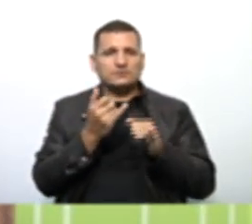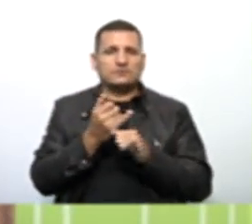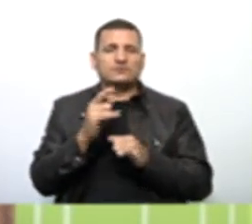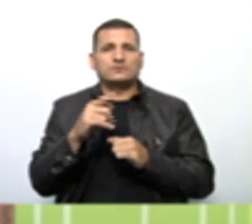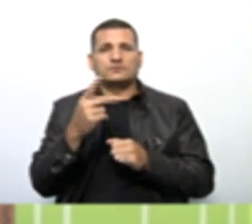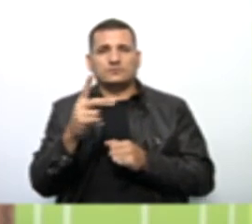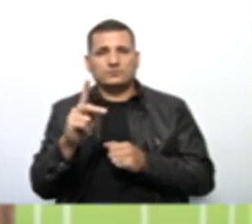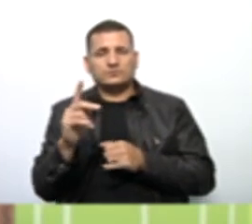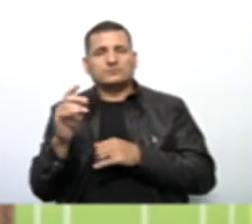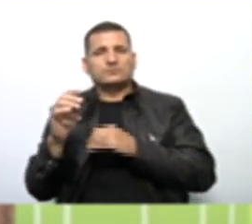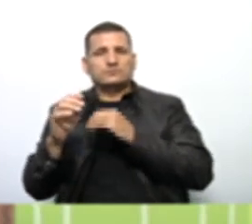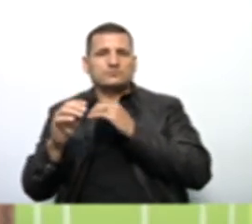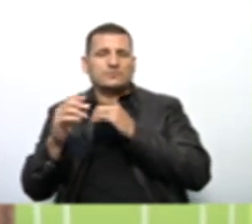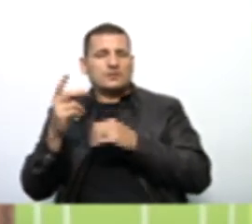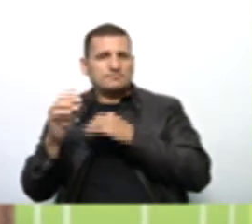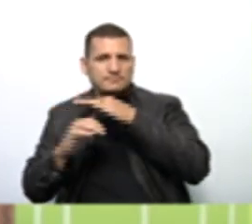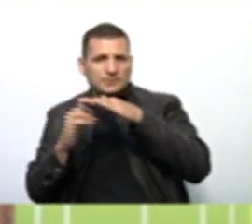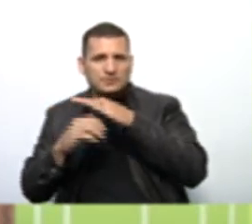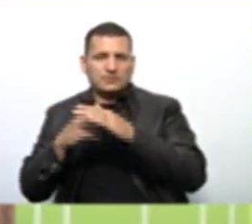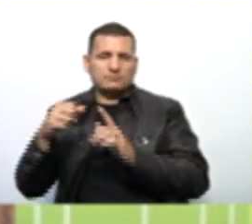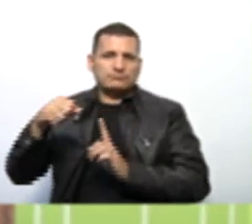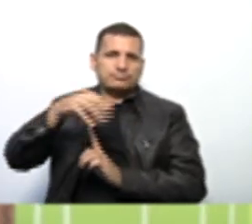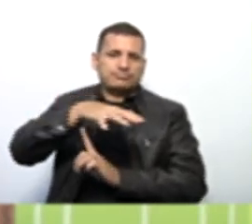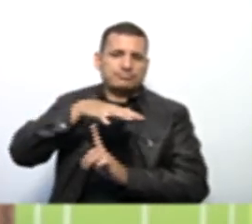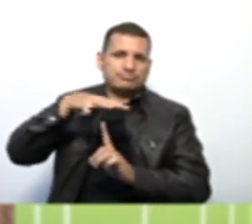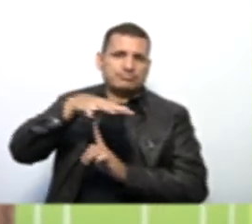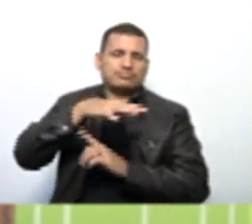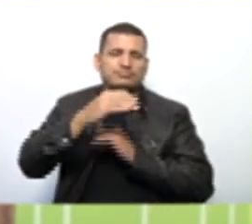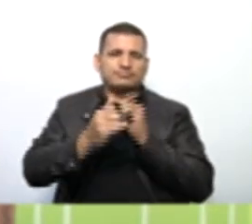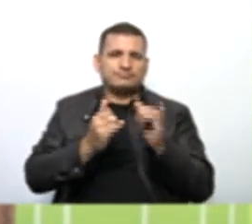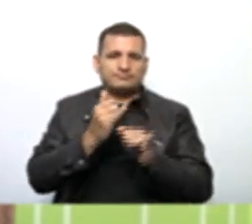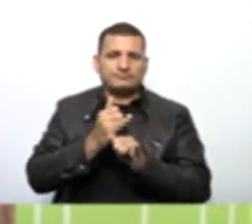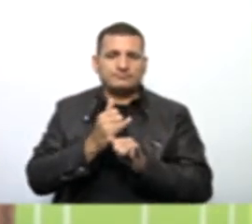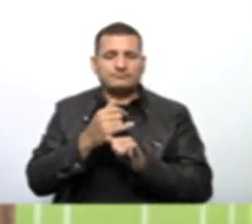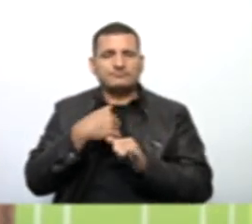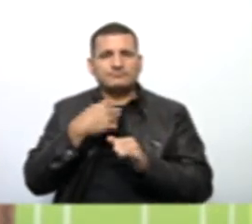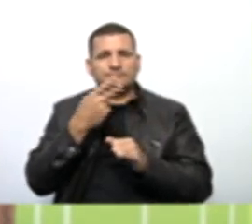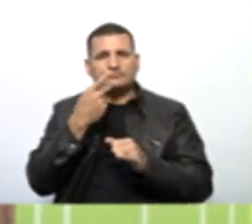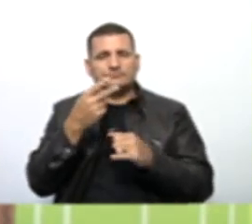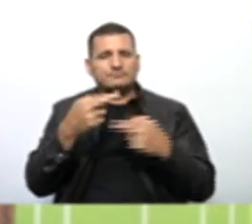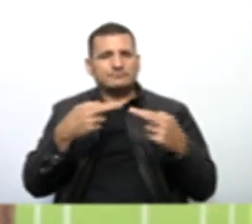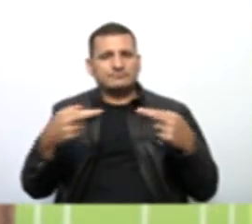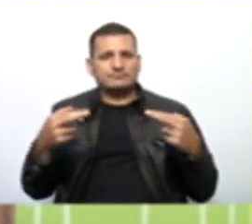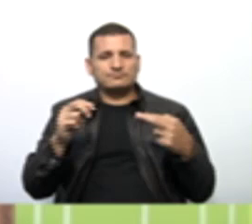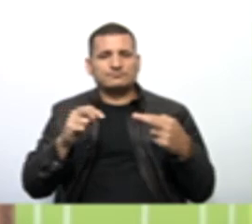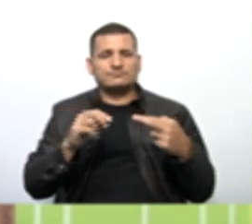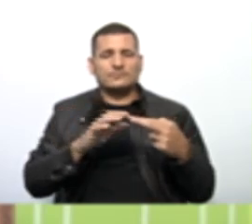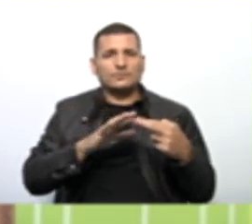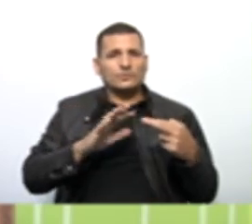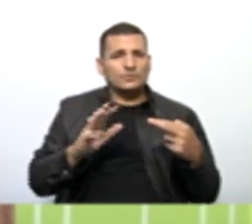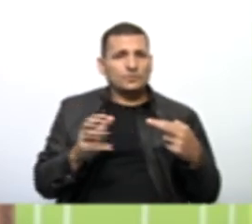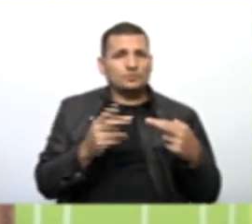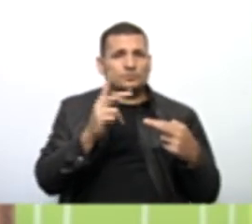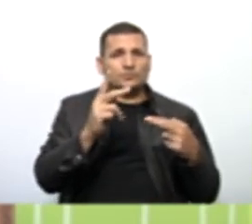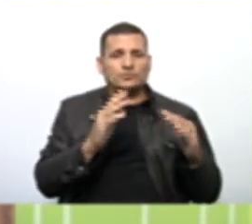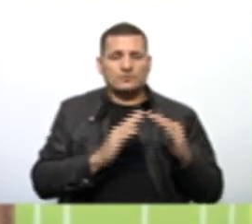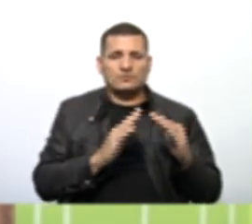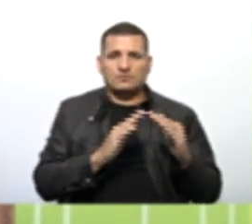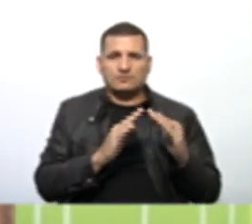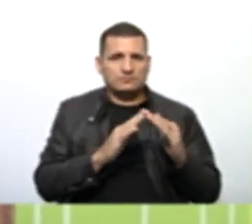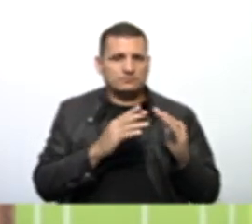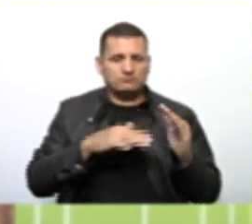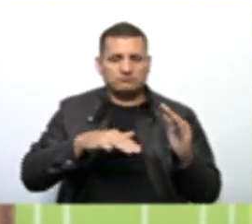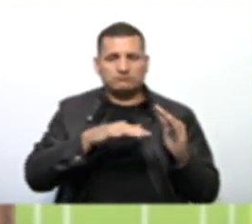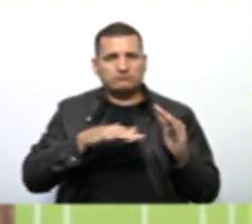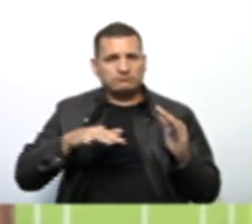operadora da velocidade que você tem pra fazer os acertos quando falo de rede eu posso falar de todos os equipamentos da sua casa ok